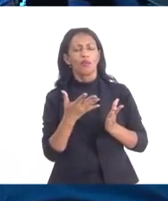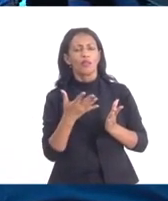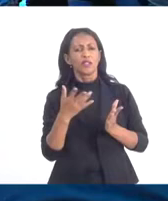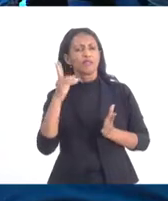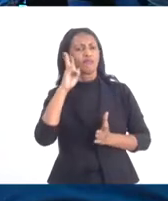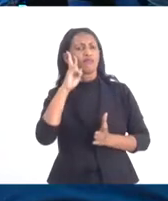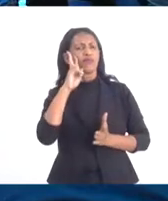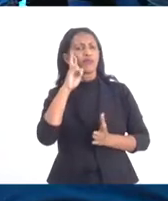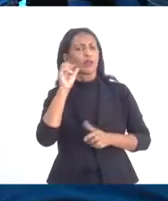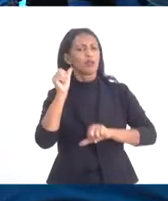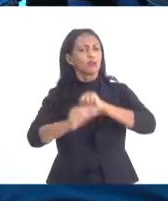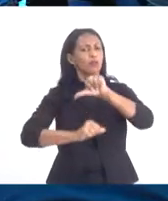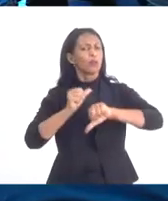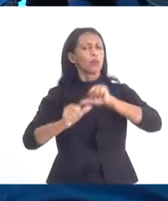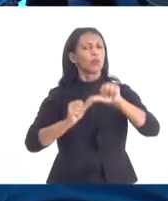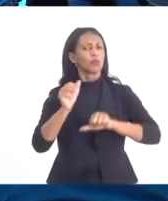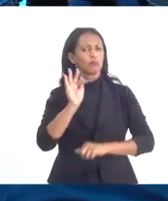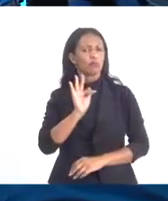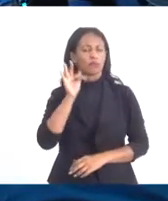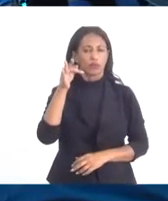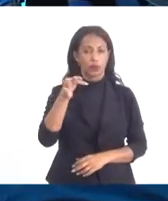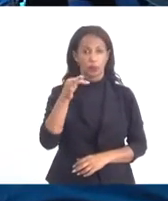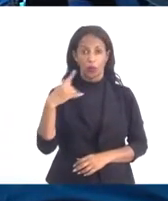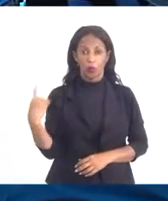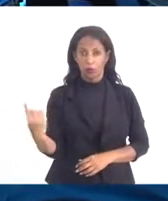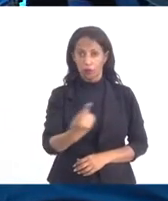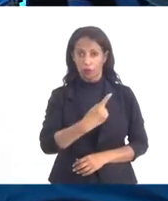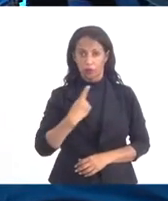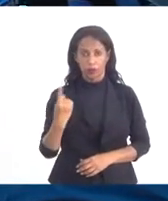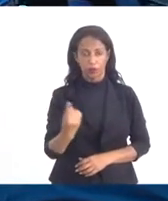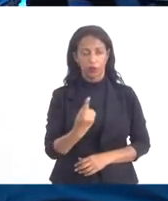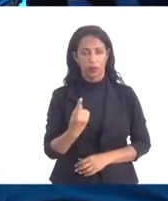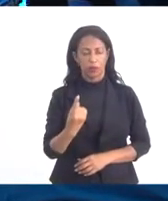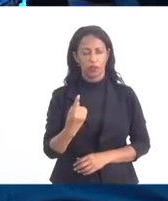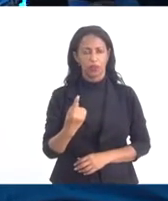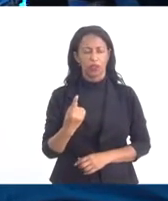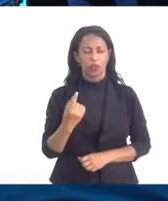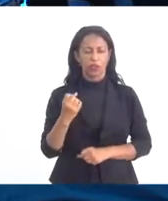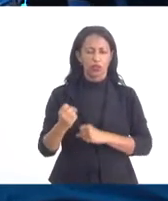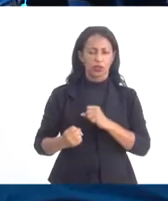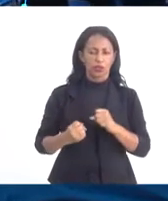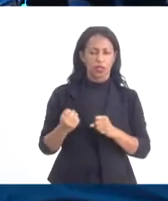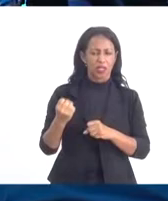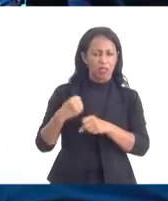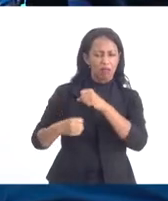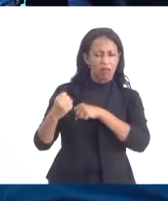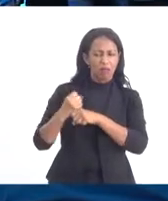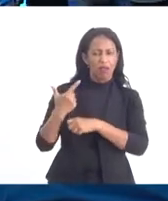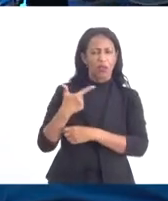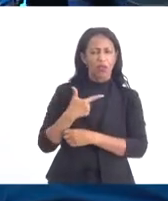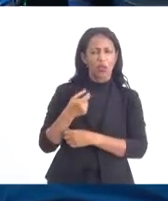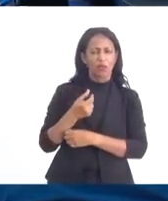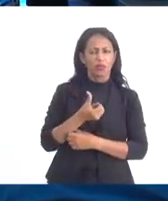futuro. Nós que, no ano de 16, 17,